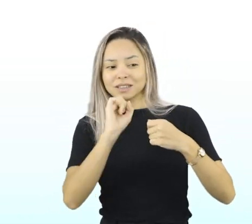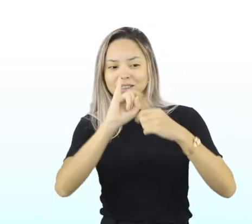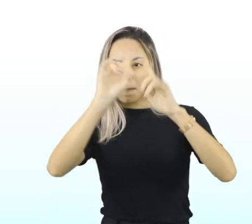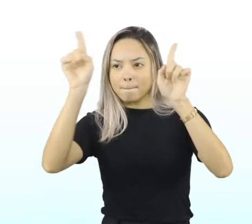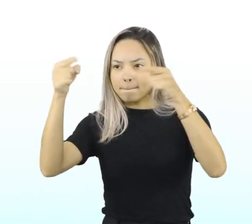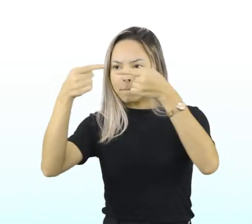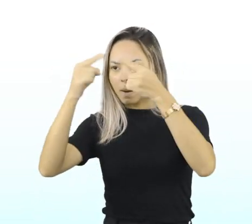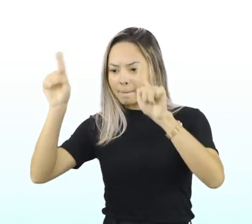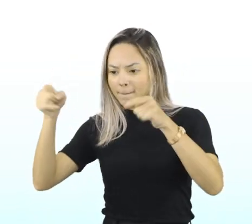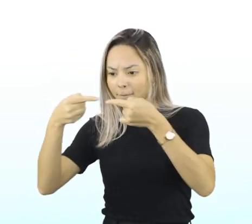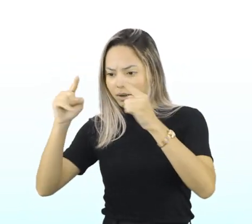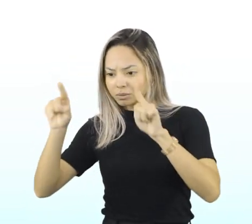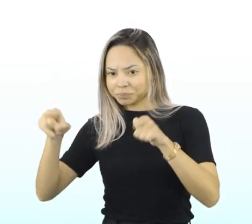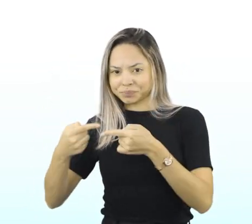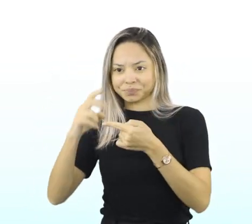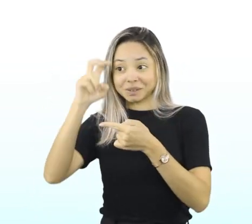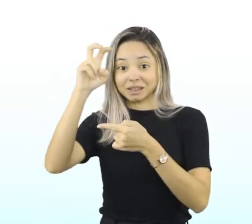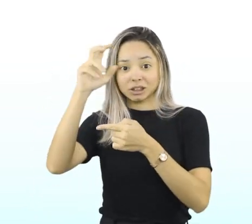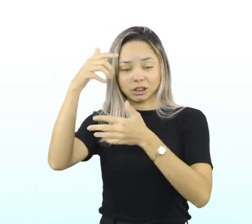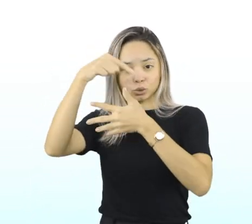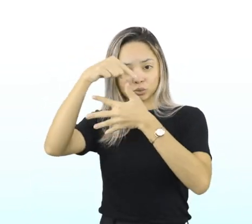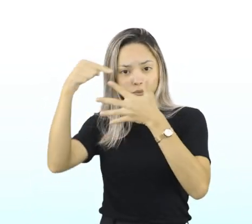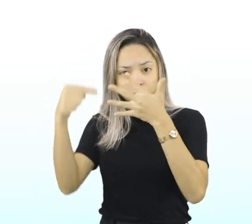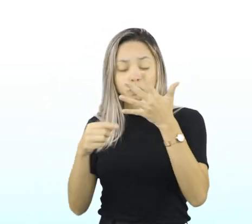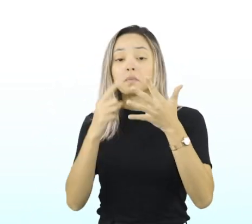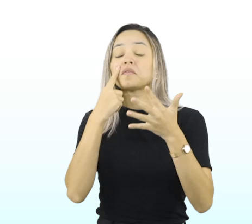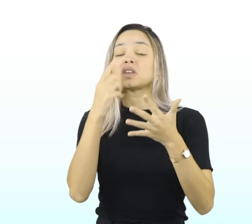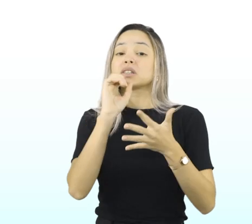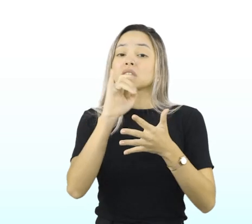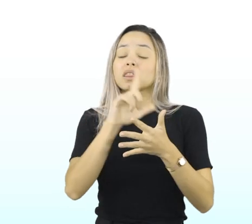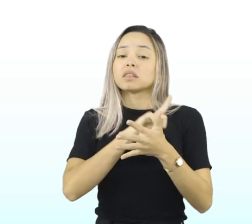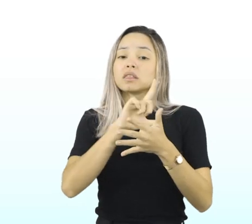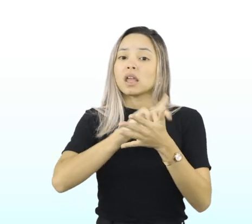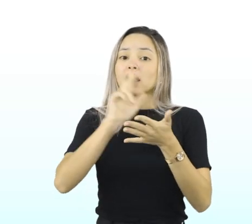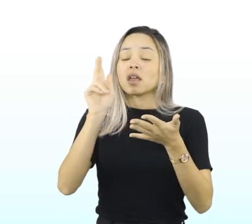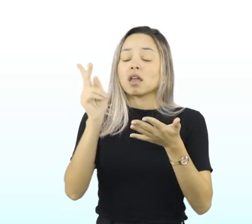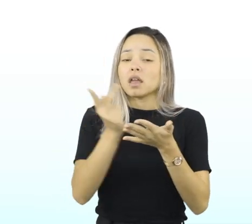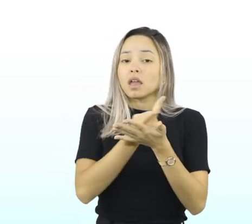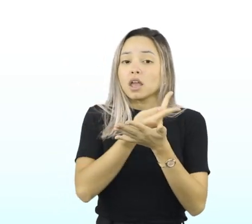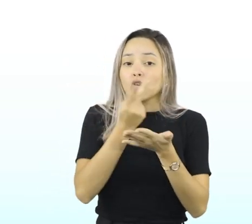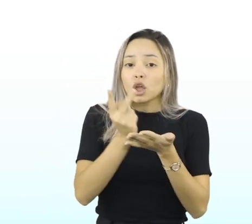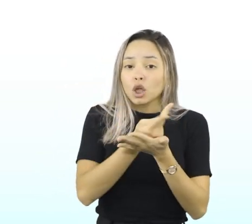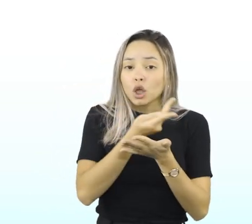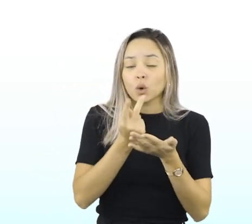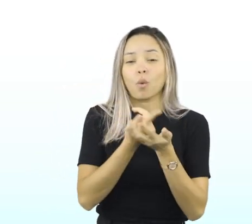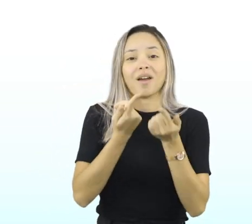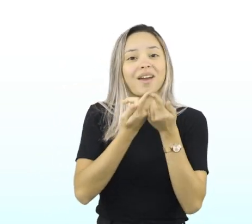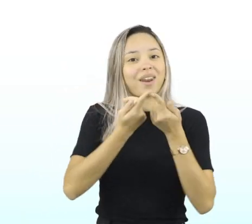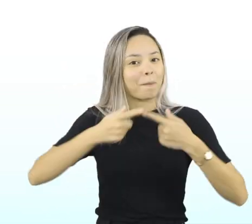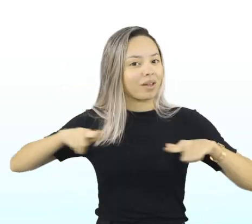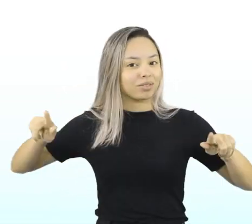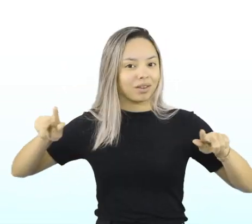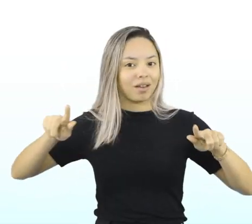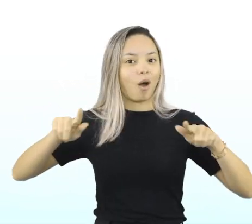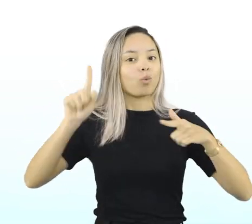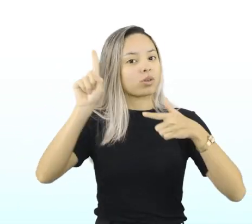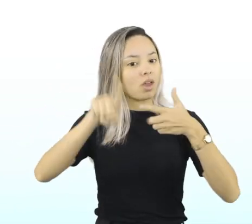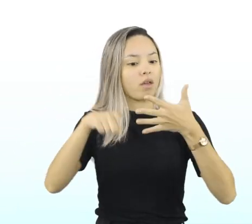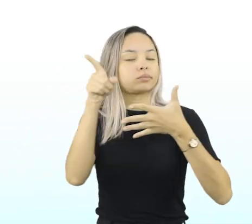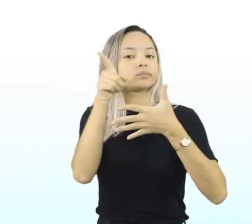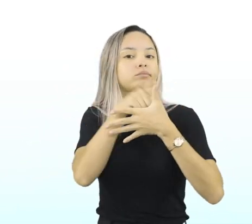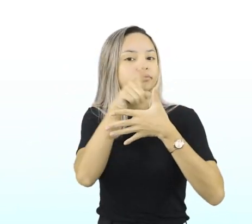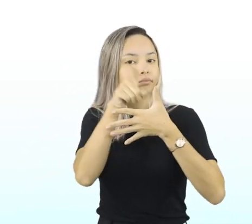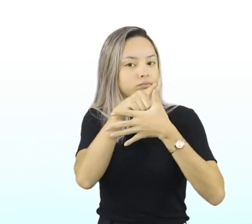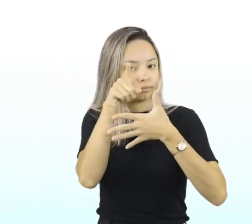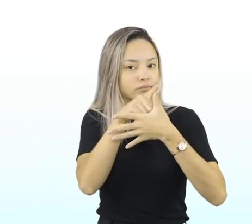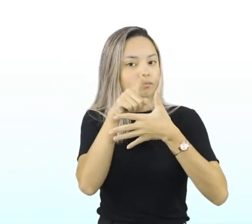tem que saber, lá no rascunho, se você está cometendo erros gramaticais, que os erros gramaticais já batem na competência